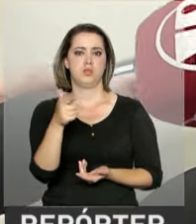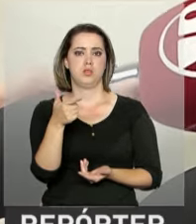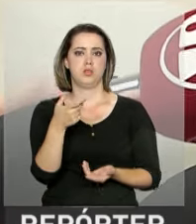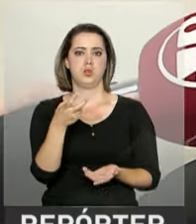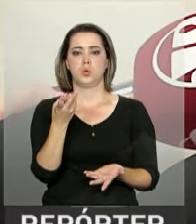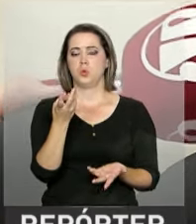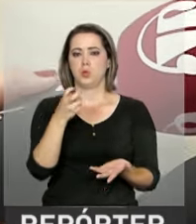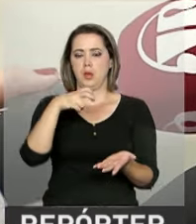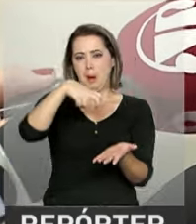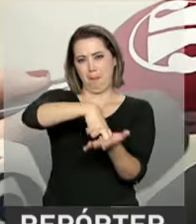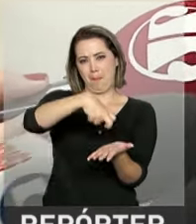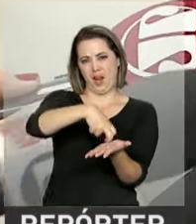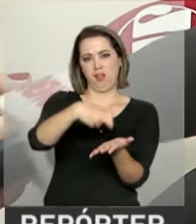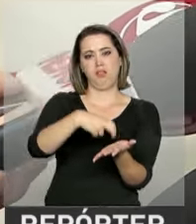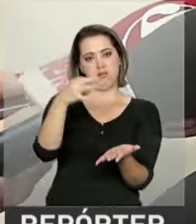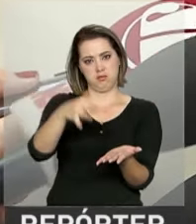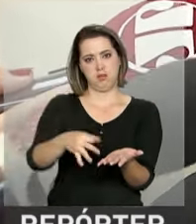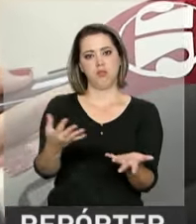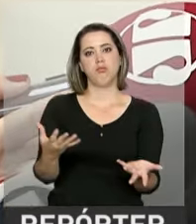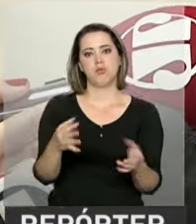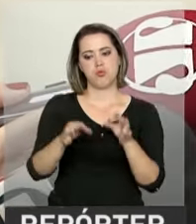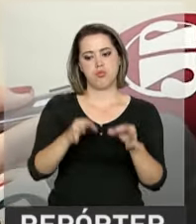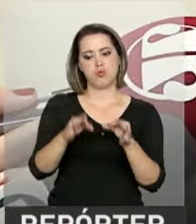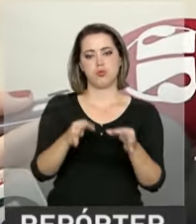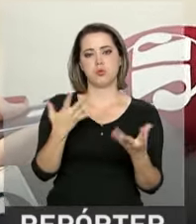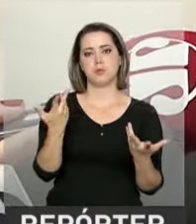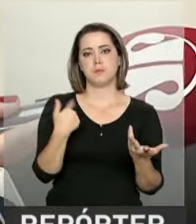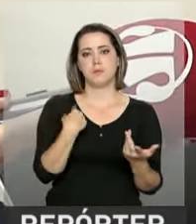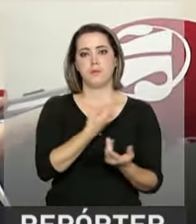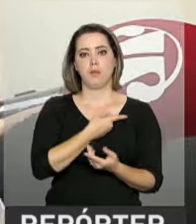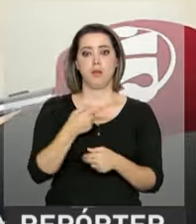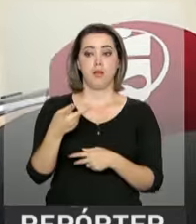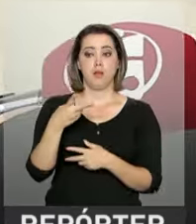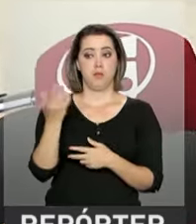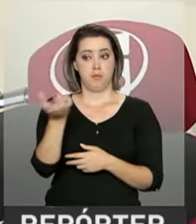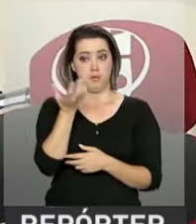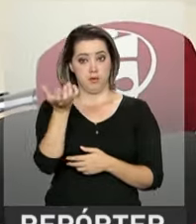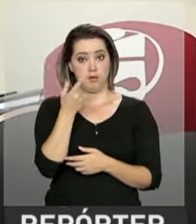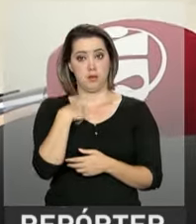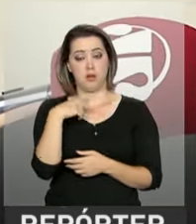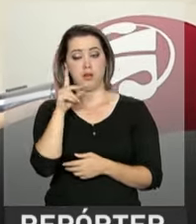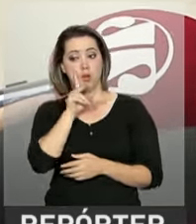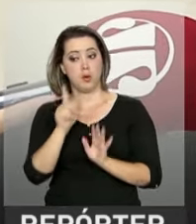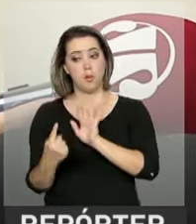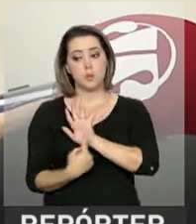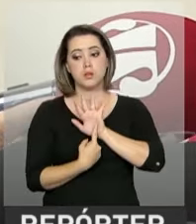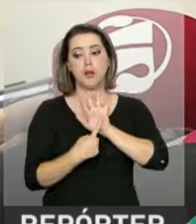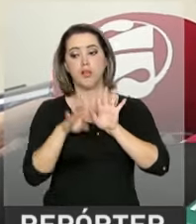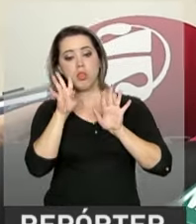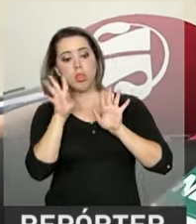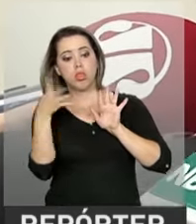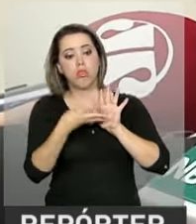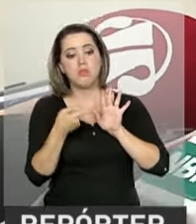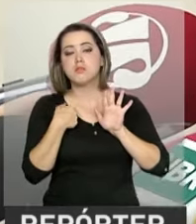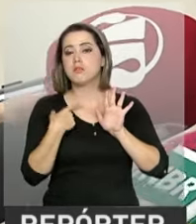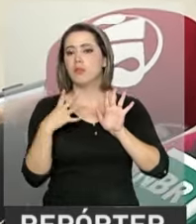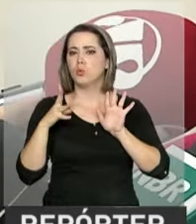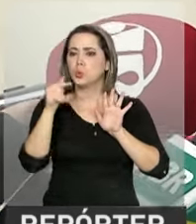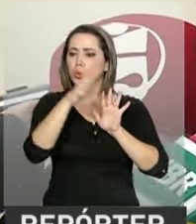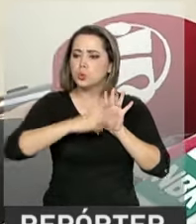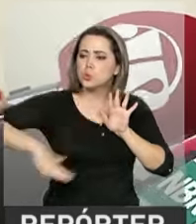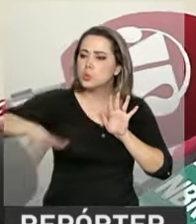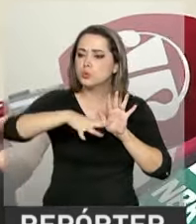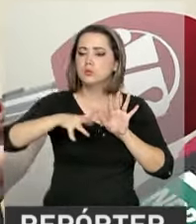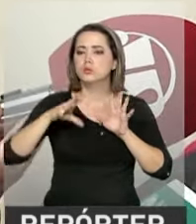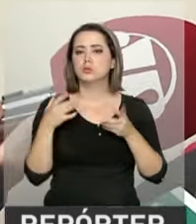condenação. A minha intenção, a priori, é exatamente chamar a população brasileira como um todo, todos os segmentos,